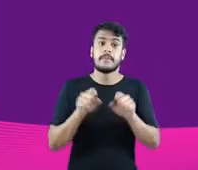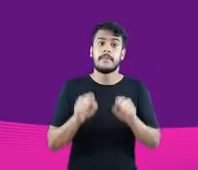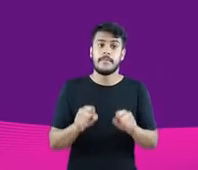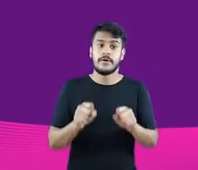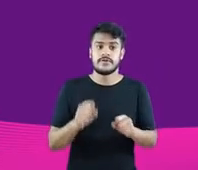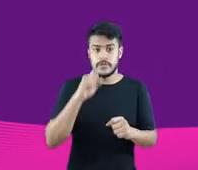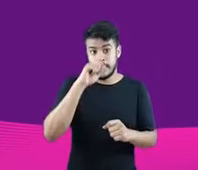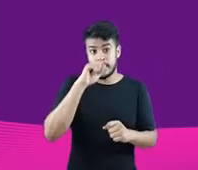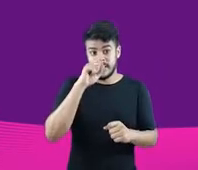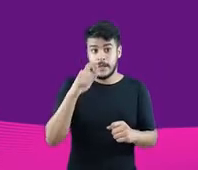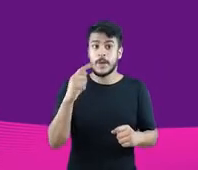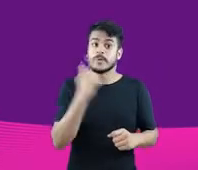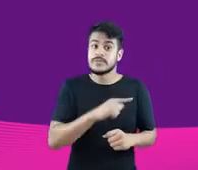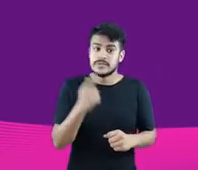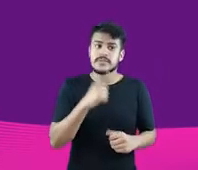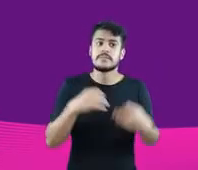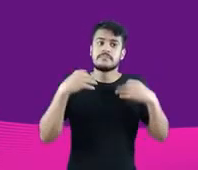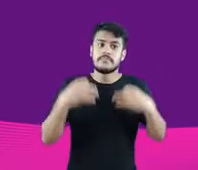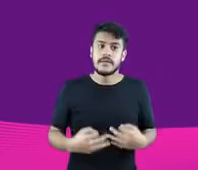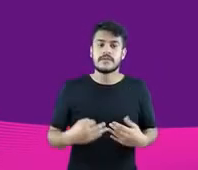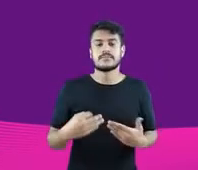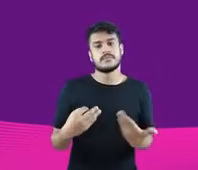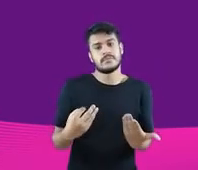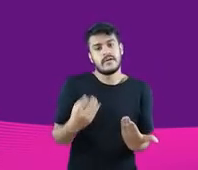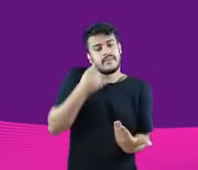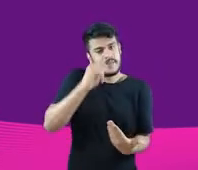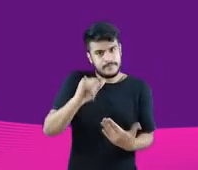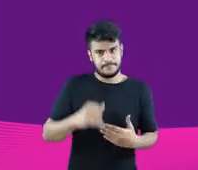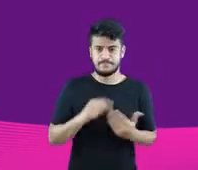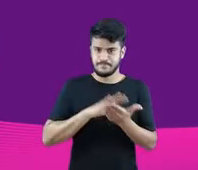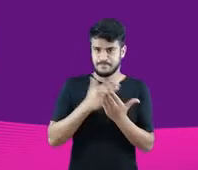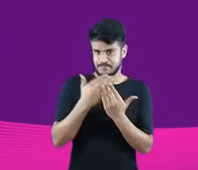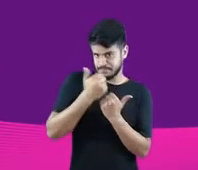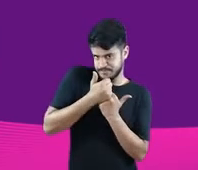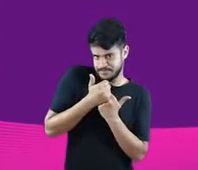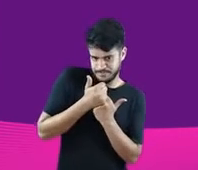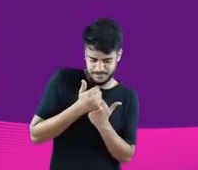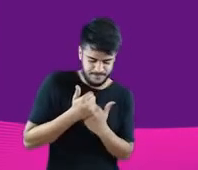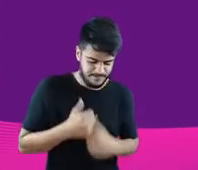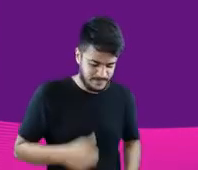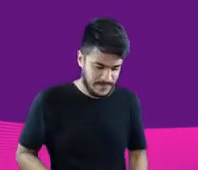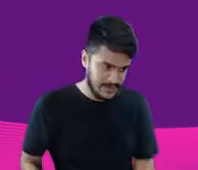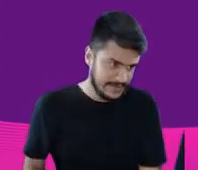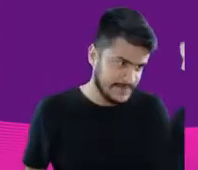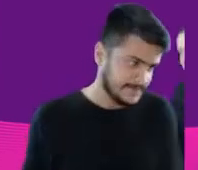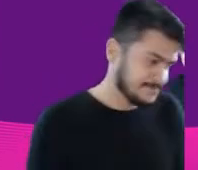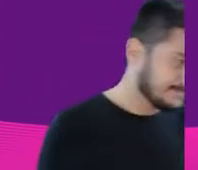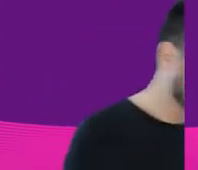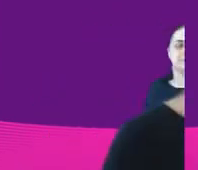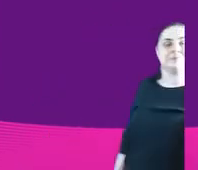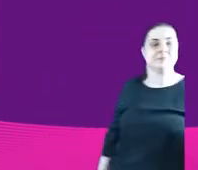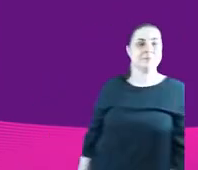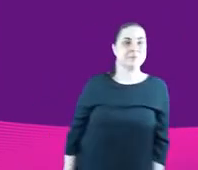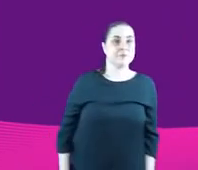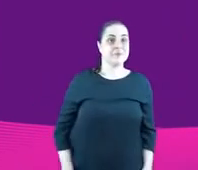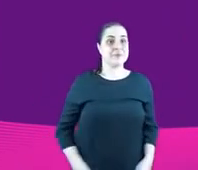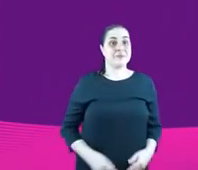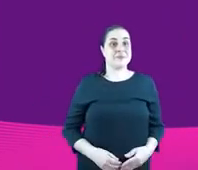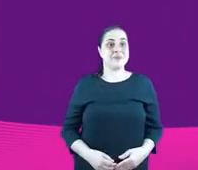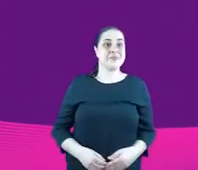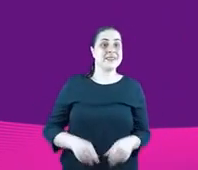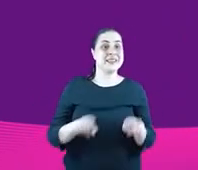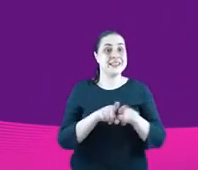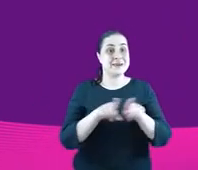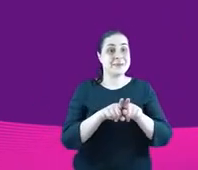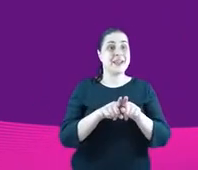recidiva do câncer de mama, tá? Recentemente, a gente tem também o denosumab, que é um anti-RANKI, que também tem as